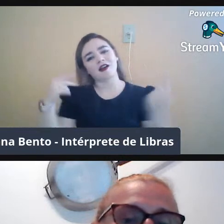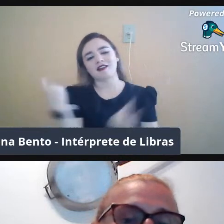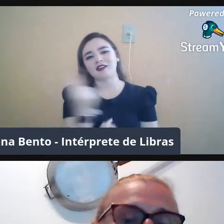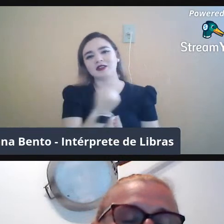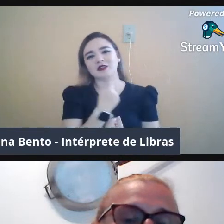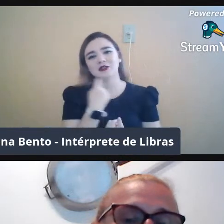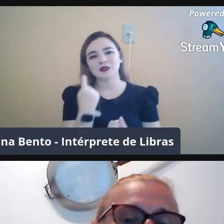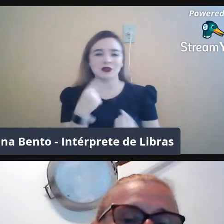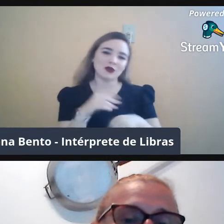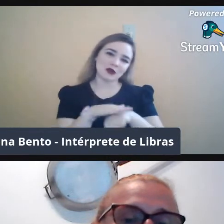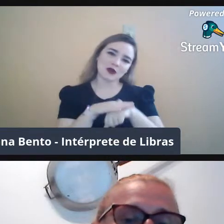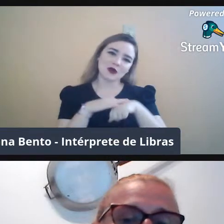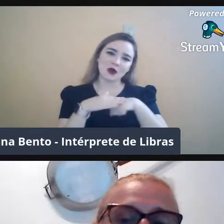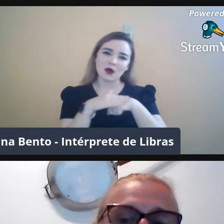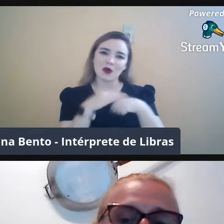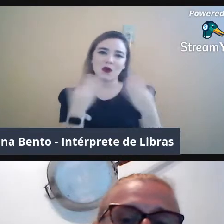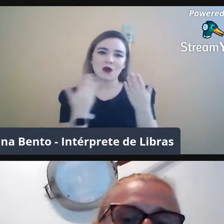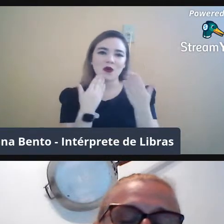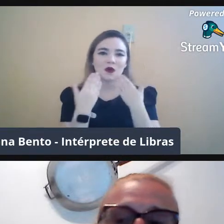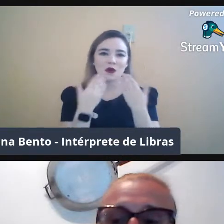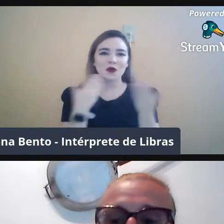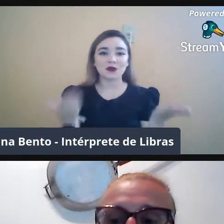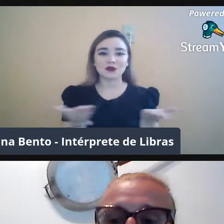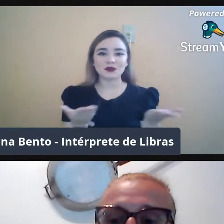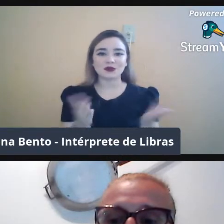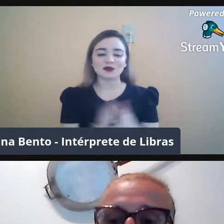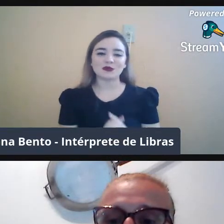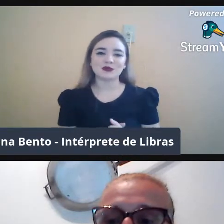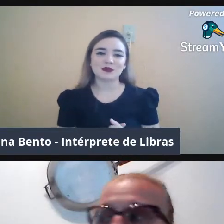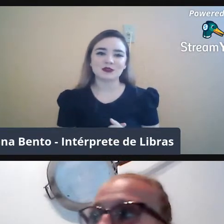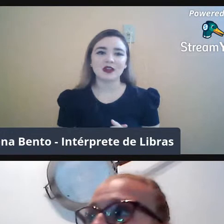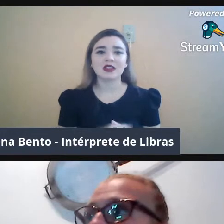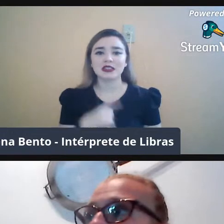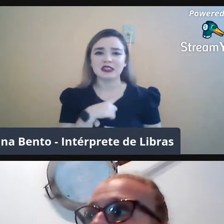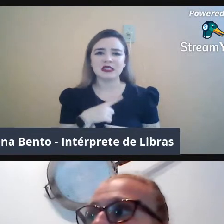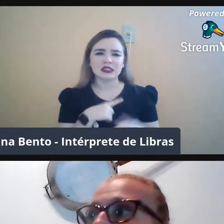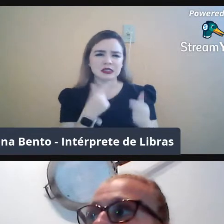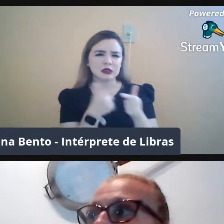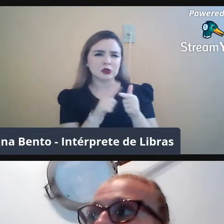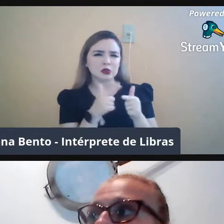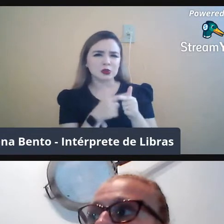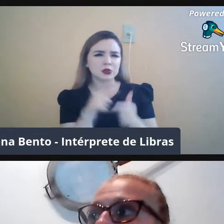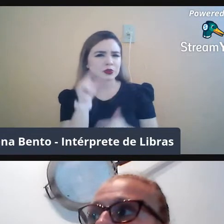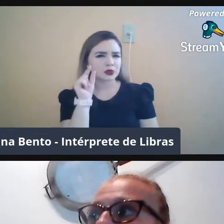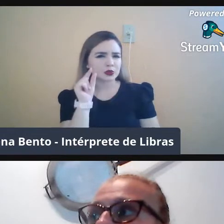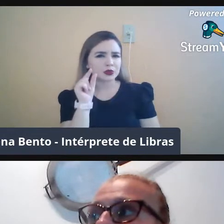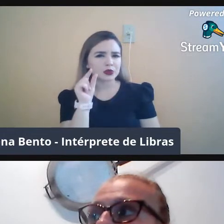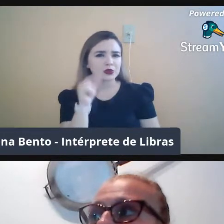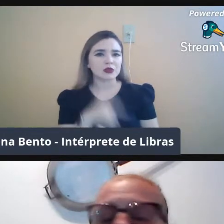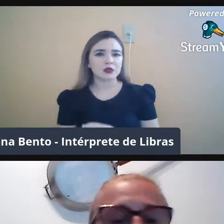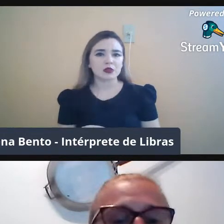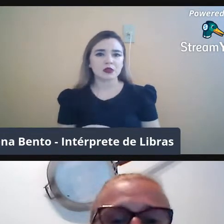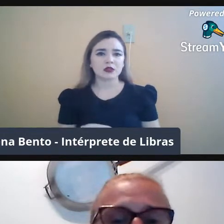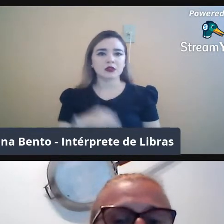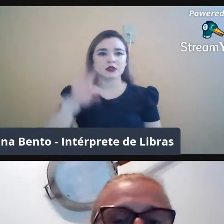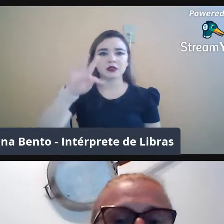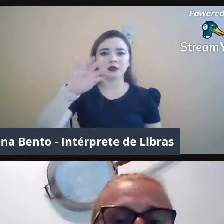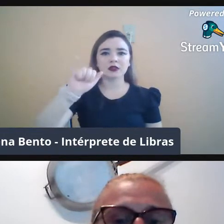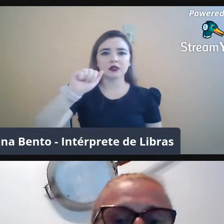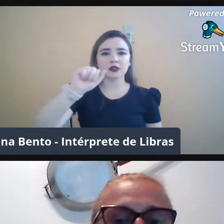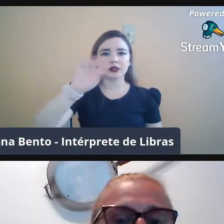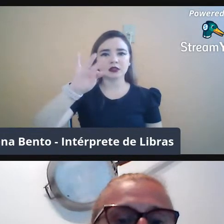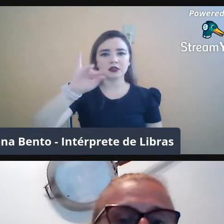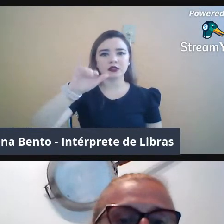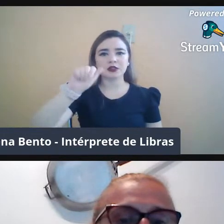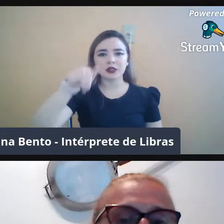E eu já estou vendo aqui que a gente está com um probleminha no som. Vou te pedir, Tatiana, para colocar um pouquinho mais de pressão